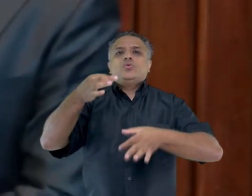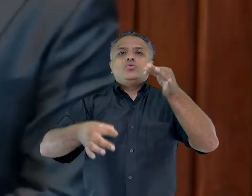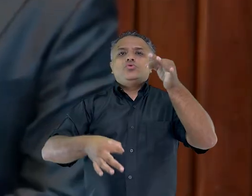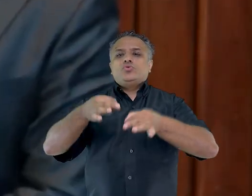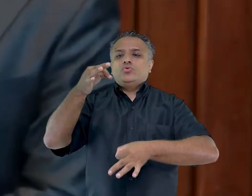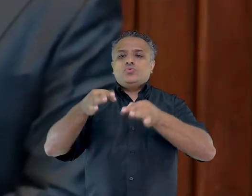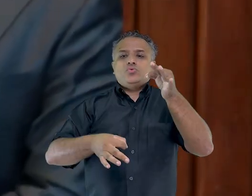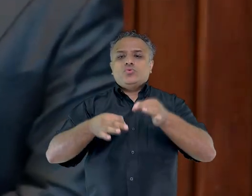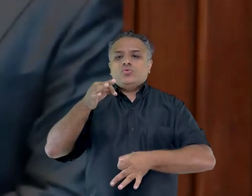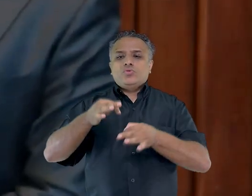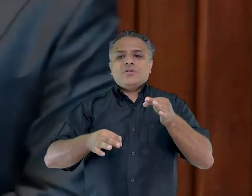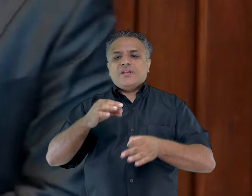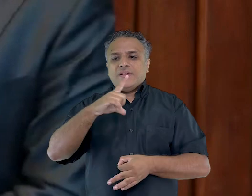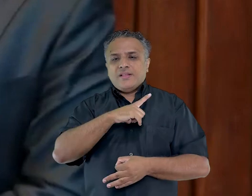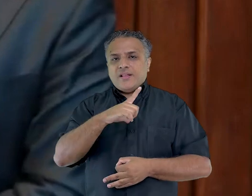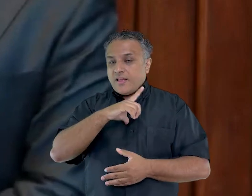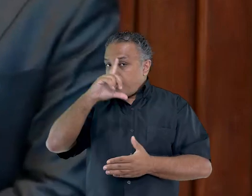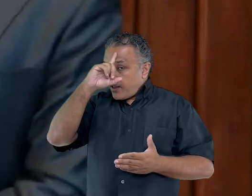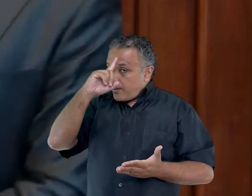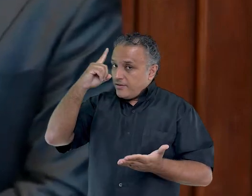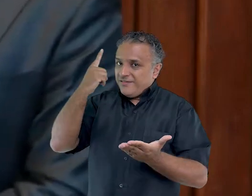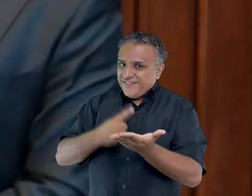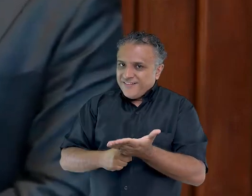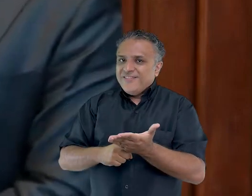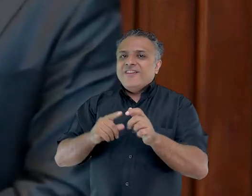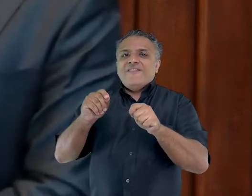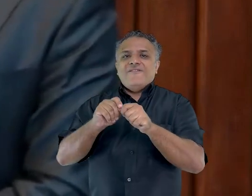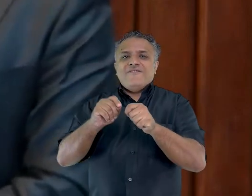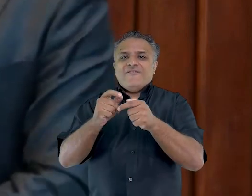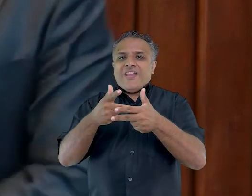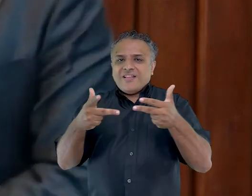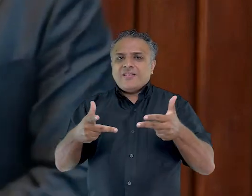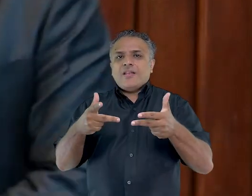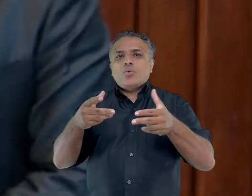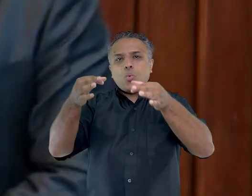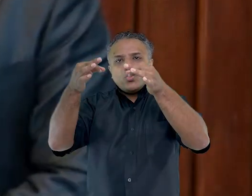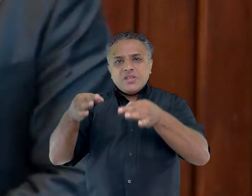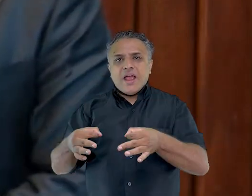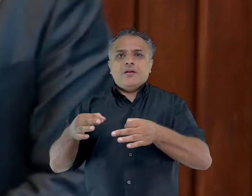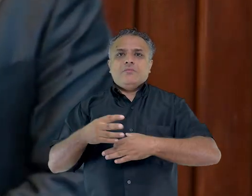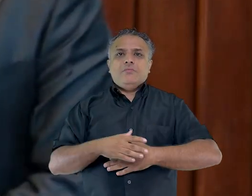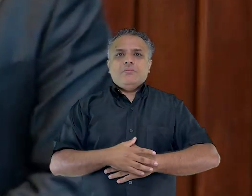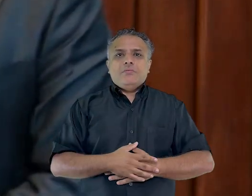que buscam decidir fazendo o certo.